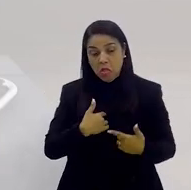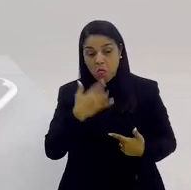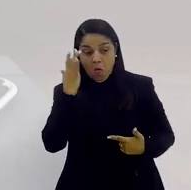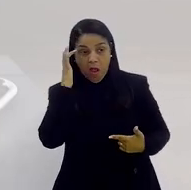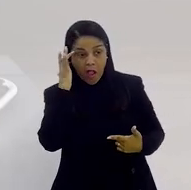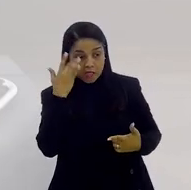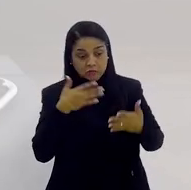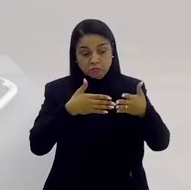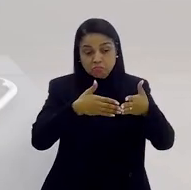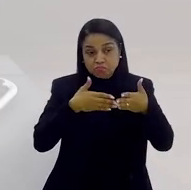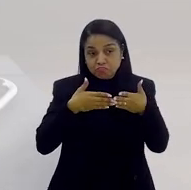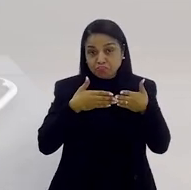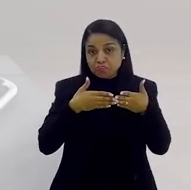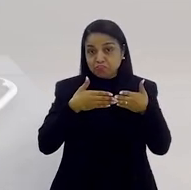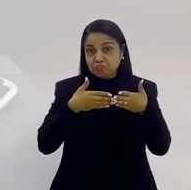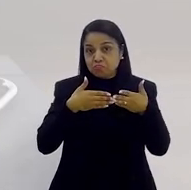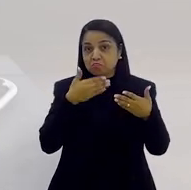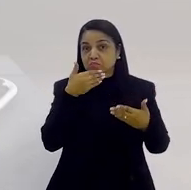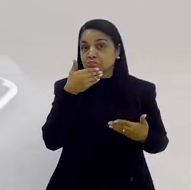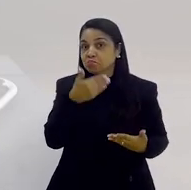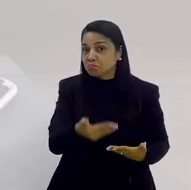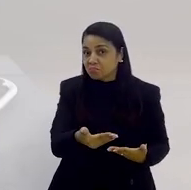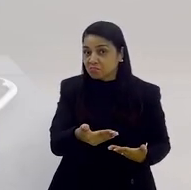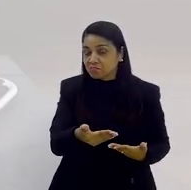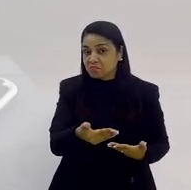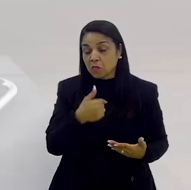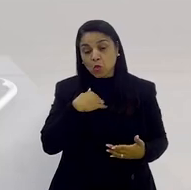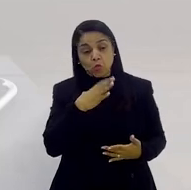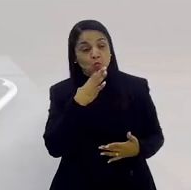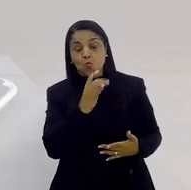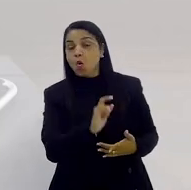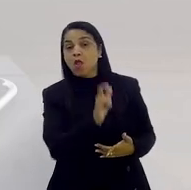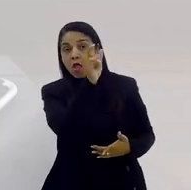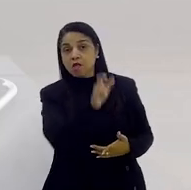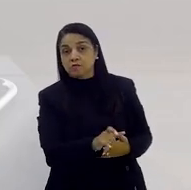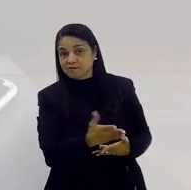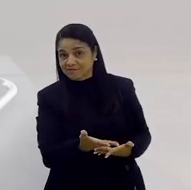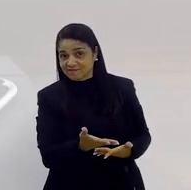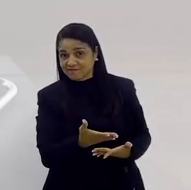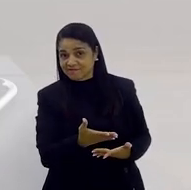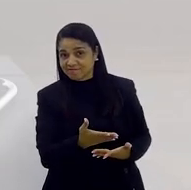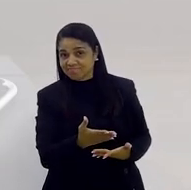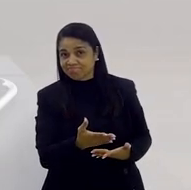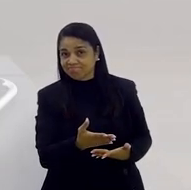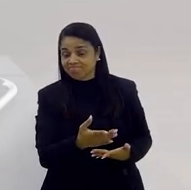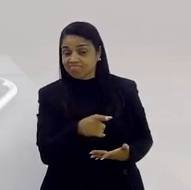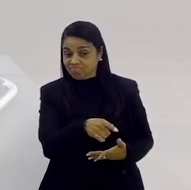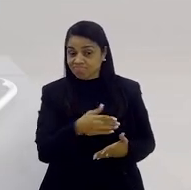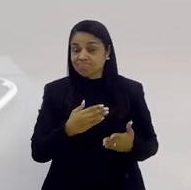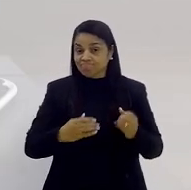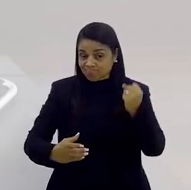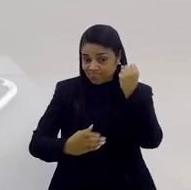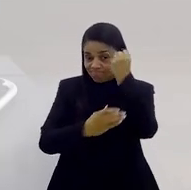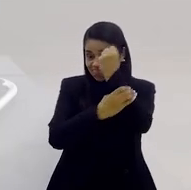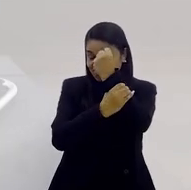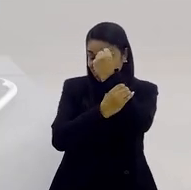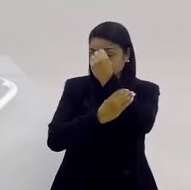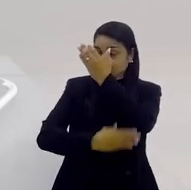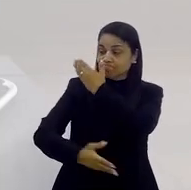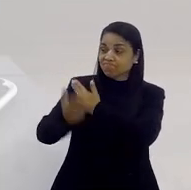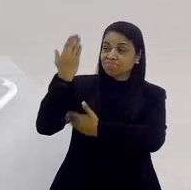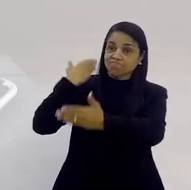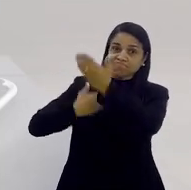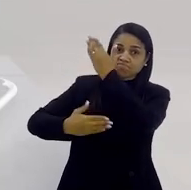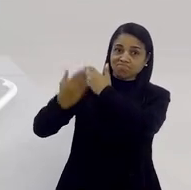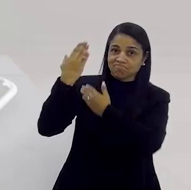que eu tenho que pedir licença para ele também porque eu não não conheço e ele eu só sei que ele é muito mais antigo do que